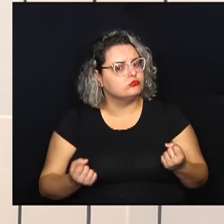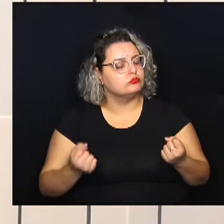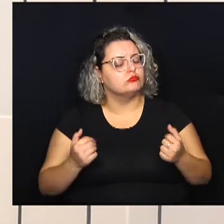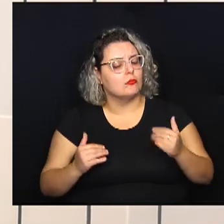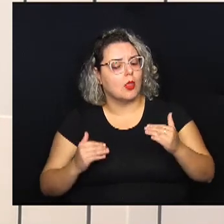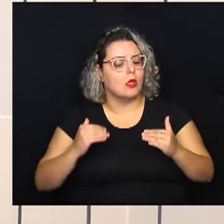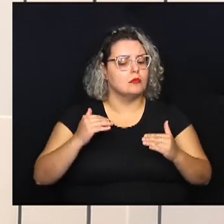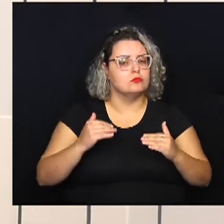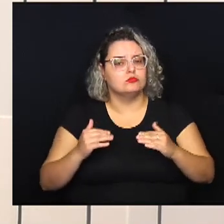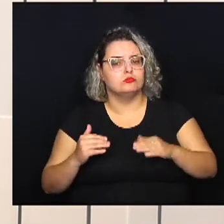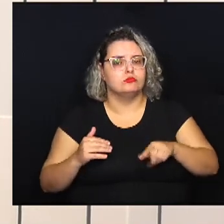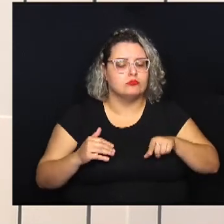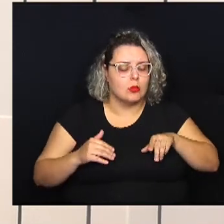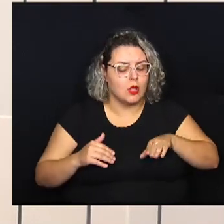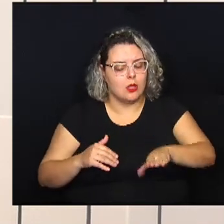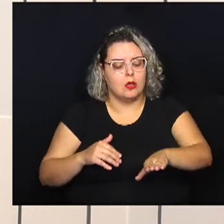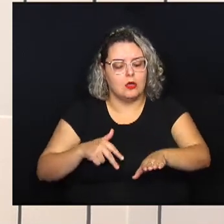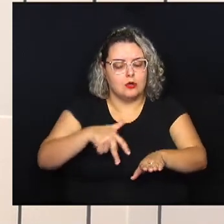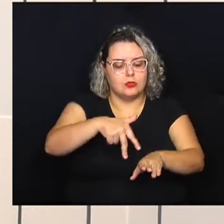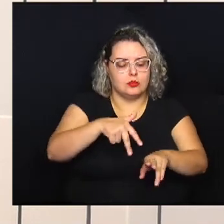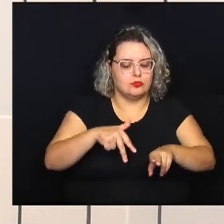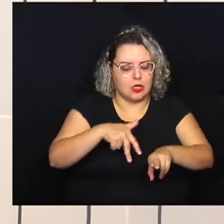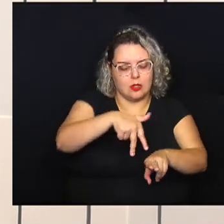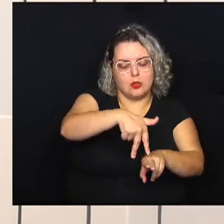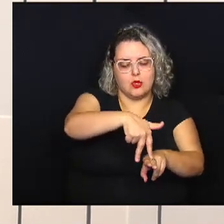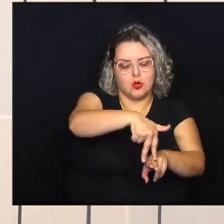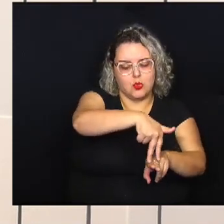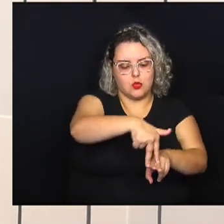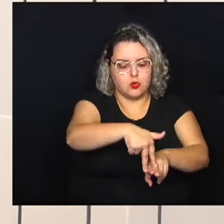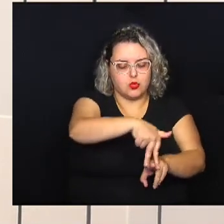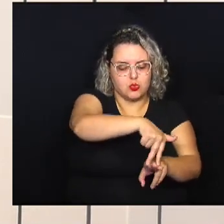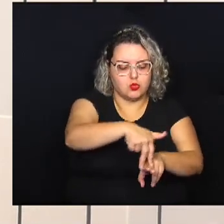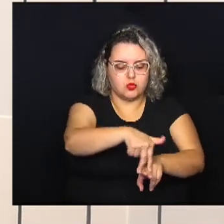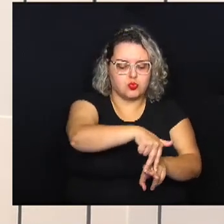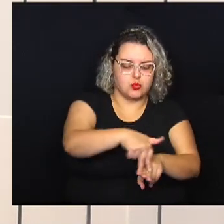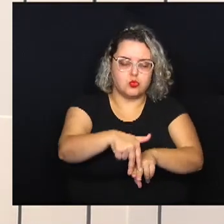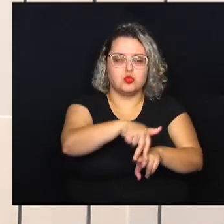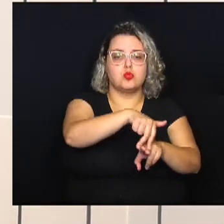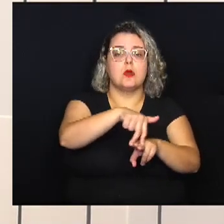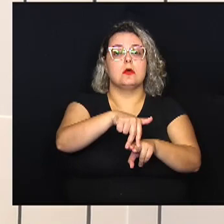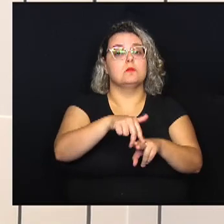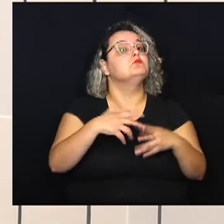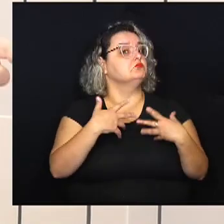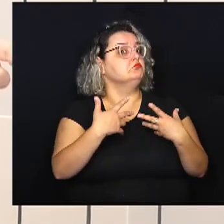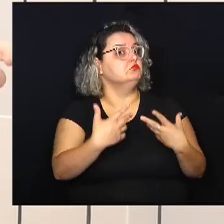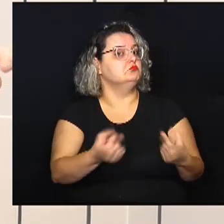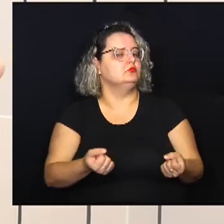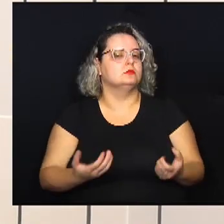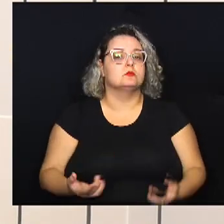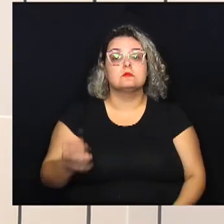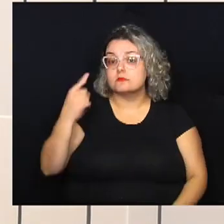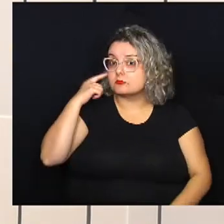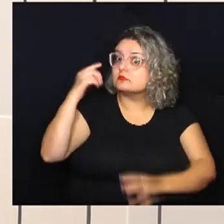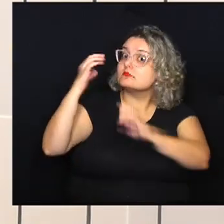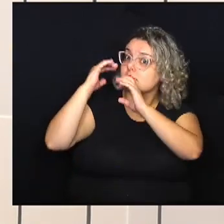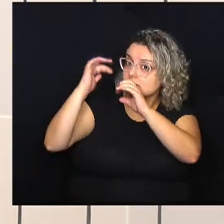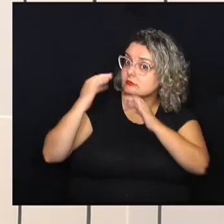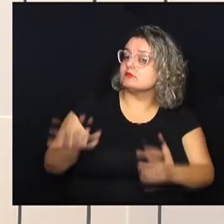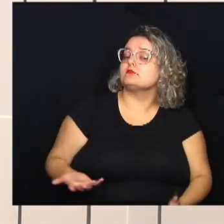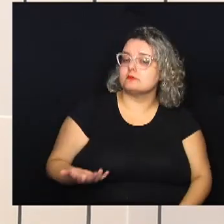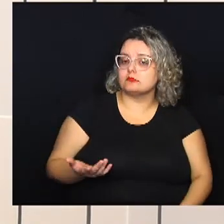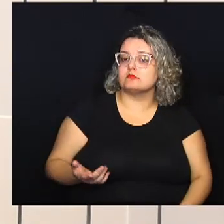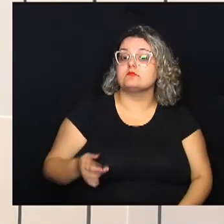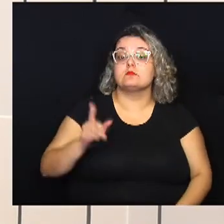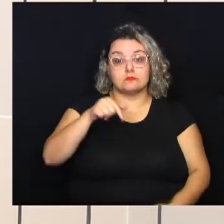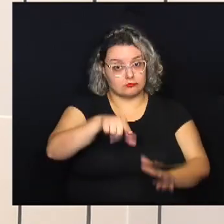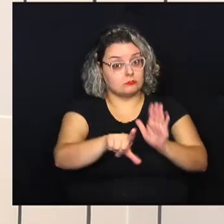equilibradas sobre uma fita flexível e que vem ganhando muitos adeptos. Pensando nisso, virou lei